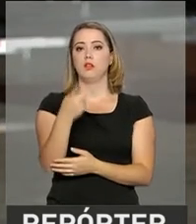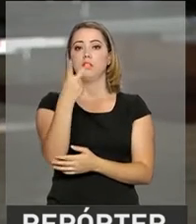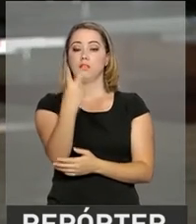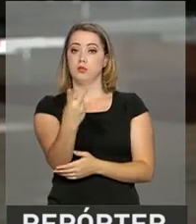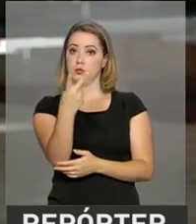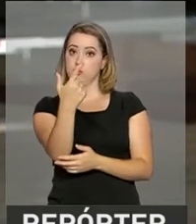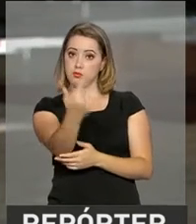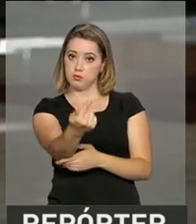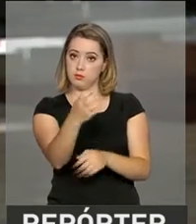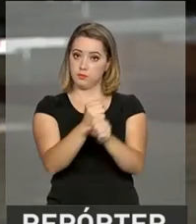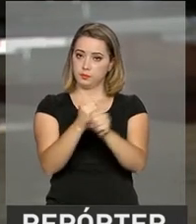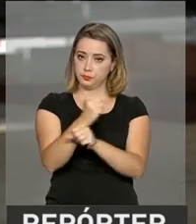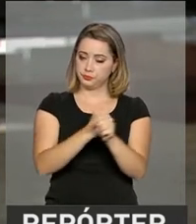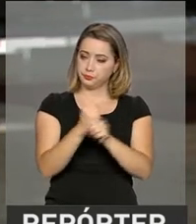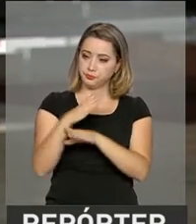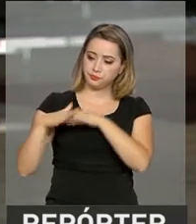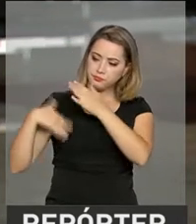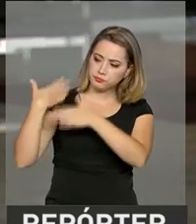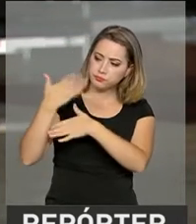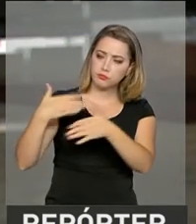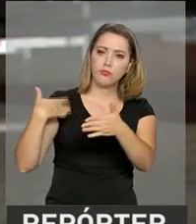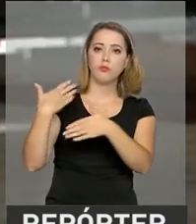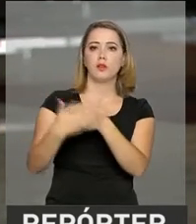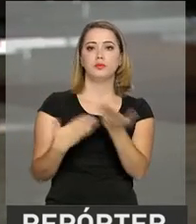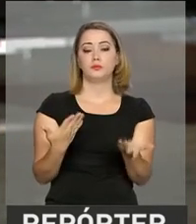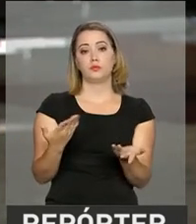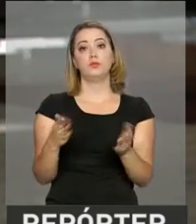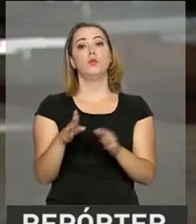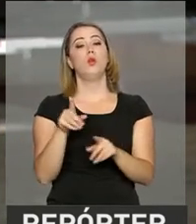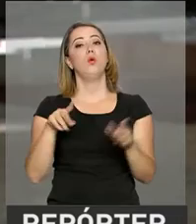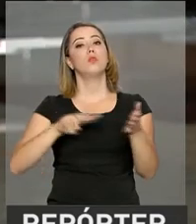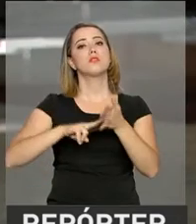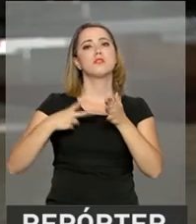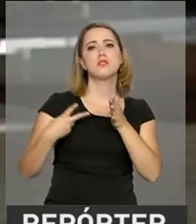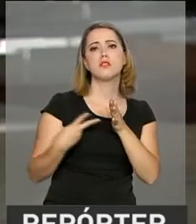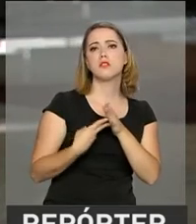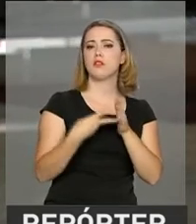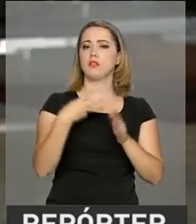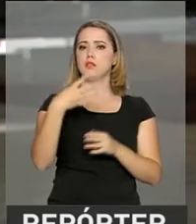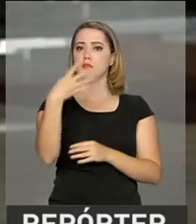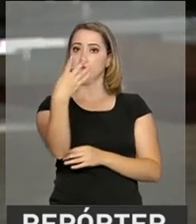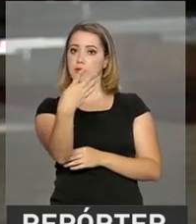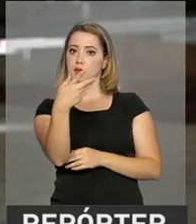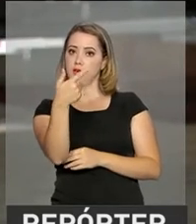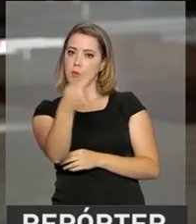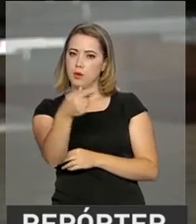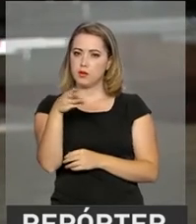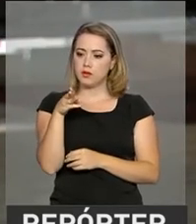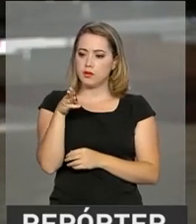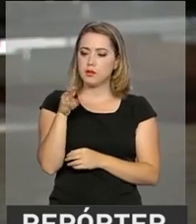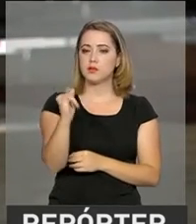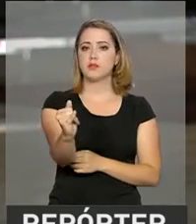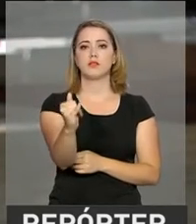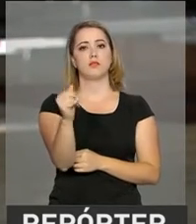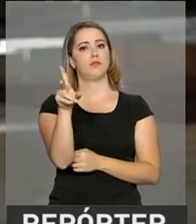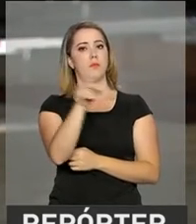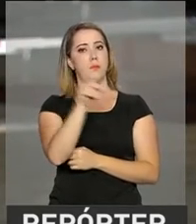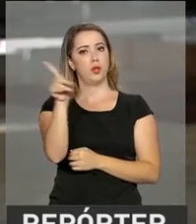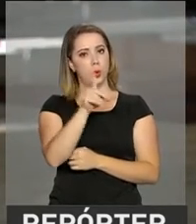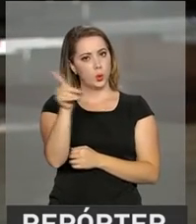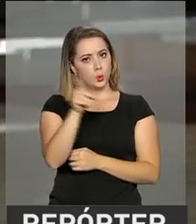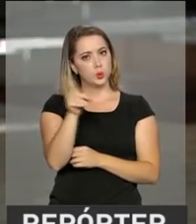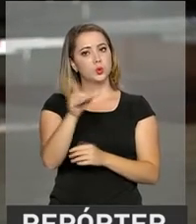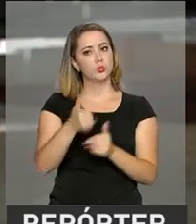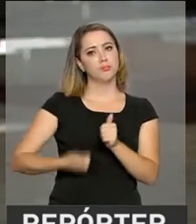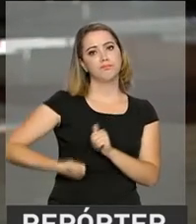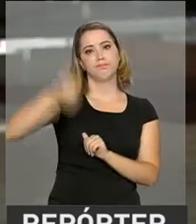anos este resultado de 47 pontos 7 bilhões de dólares e saldo positivo também superou as expectativas do mercado